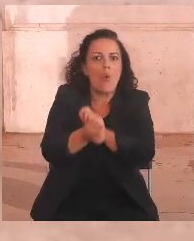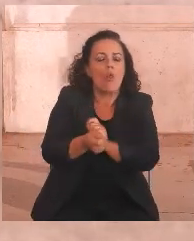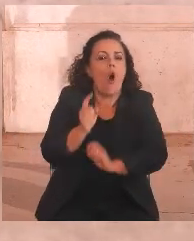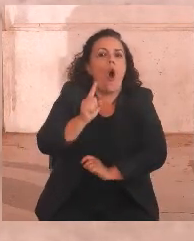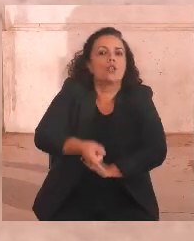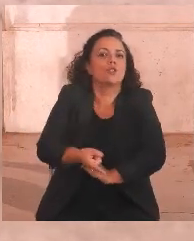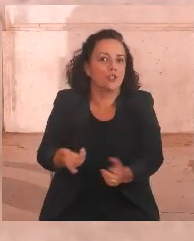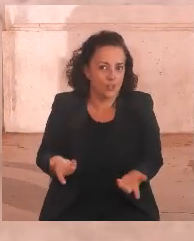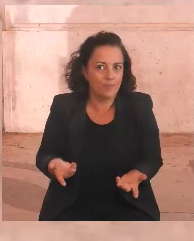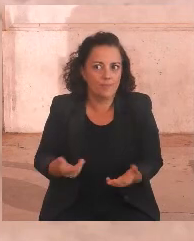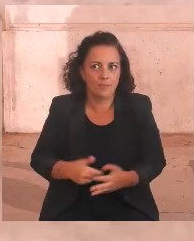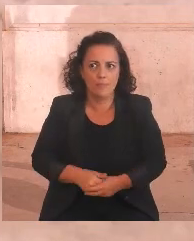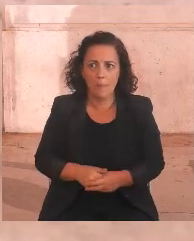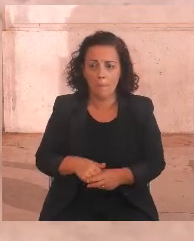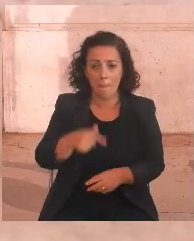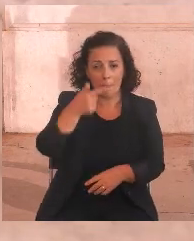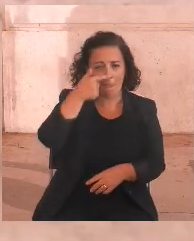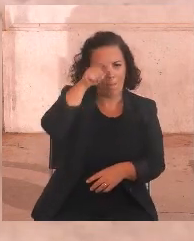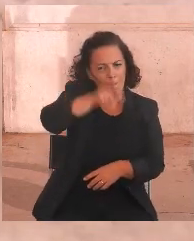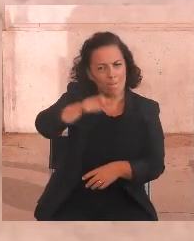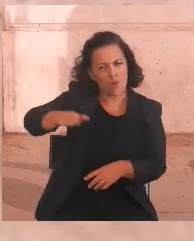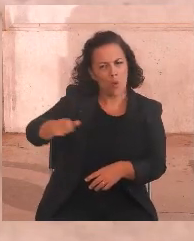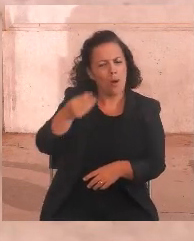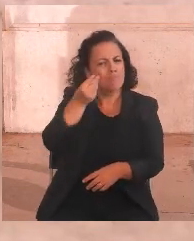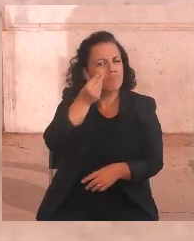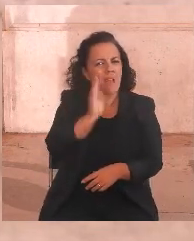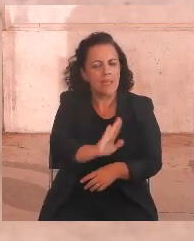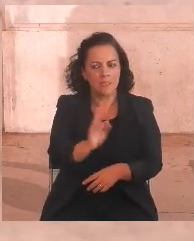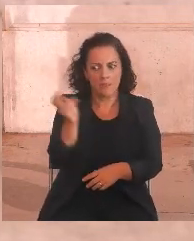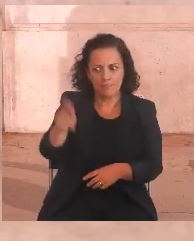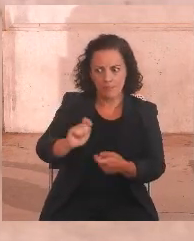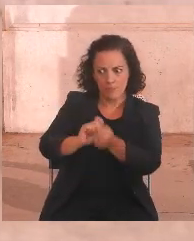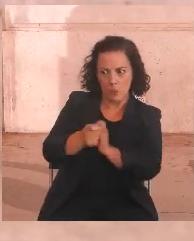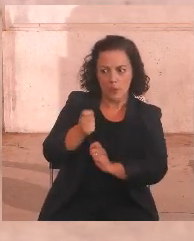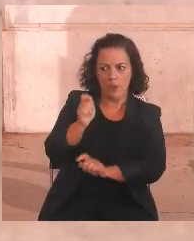humano resiste sempre à mudança. E essa,